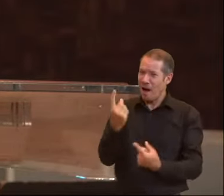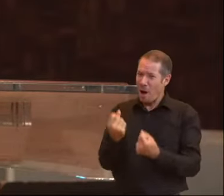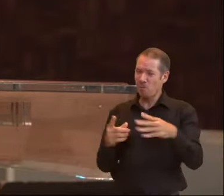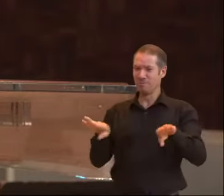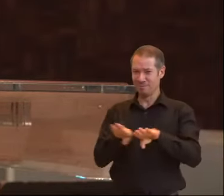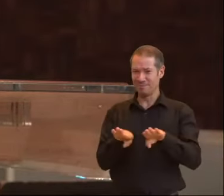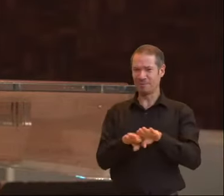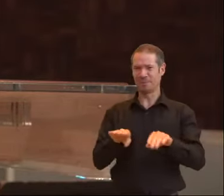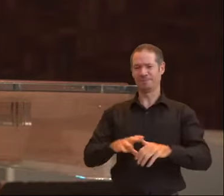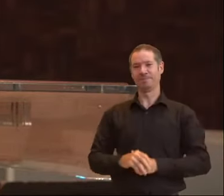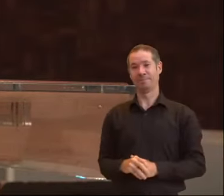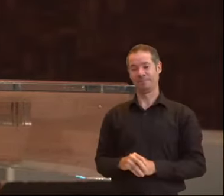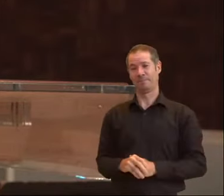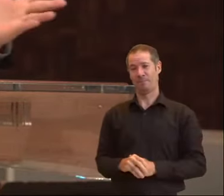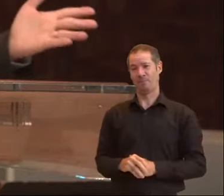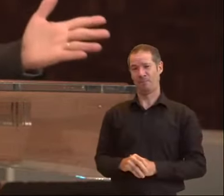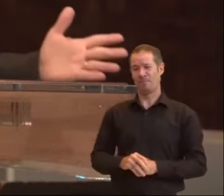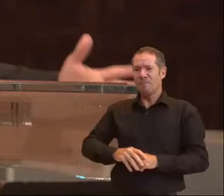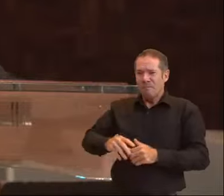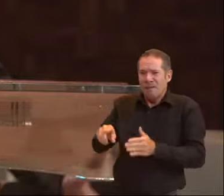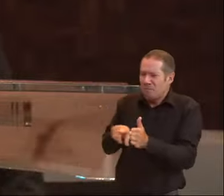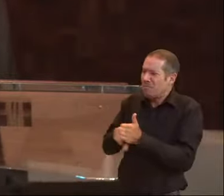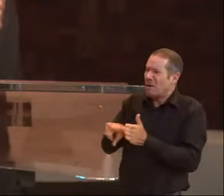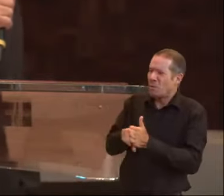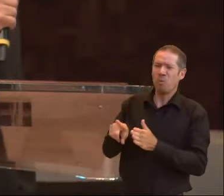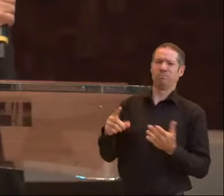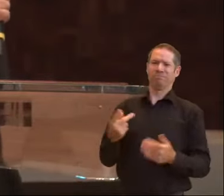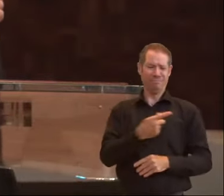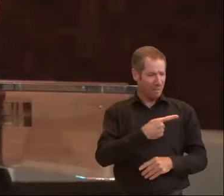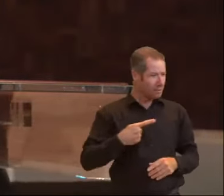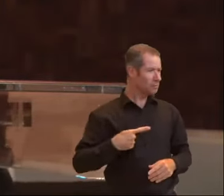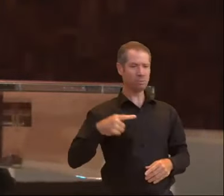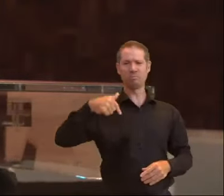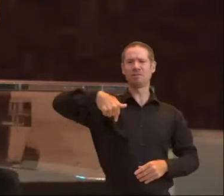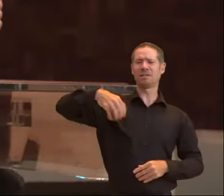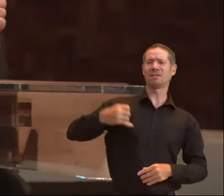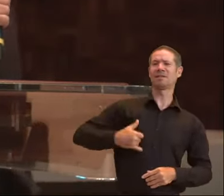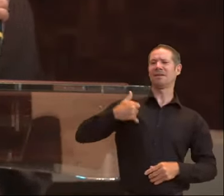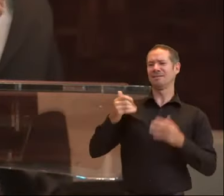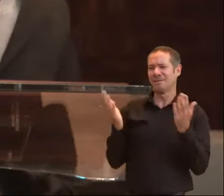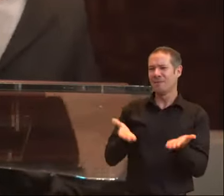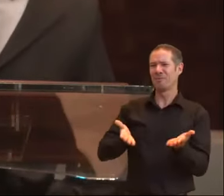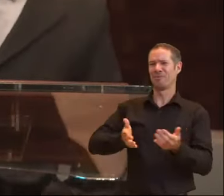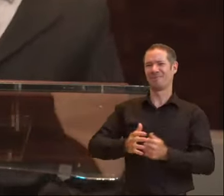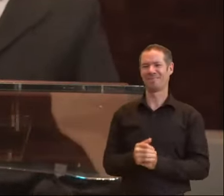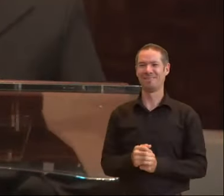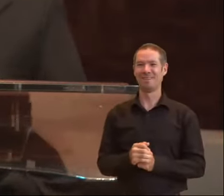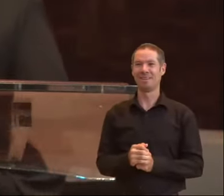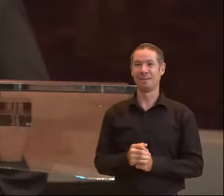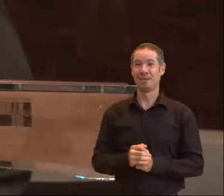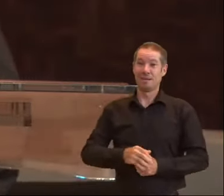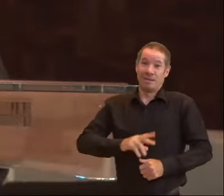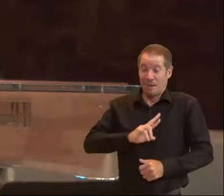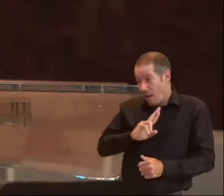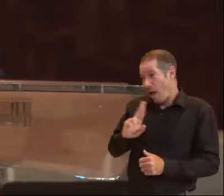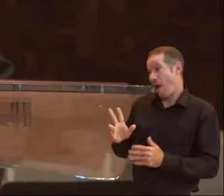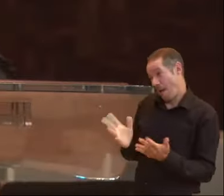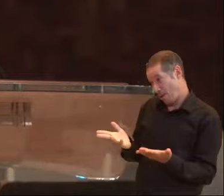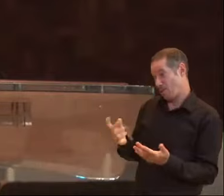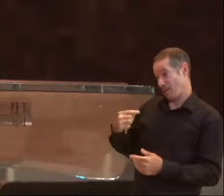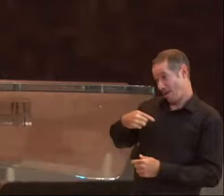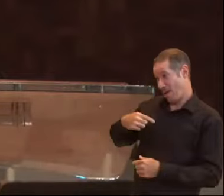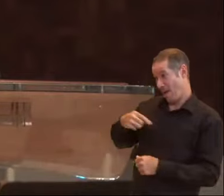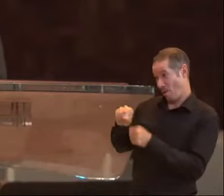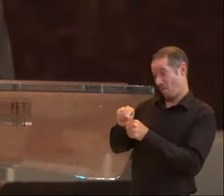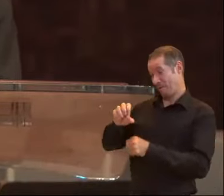também. Também pergunto, mas como é que está, pastor, aí nos 70 anos agora? Então, eu digo assim, olha, quando eu